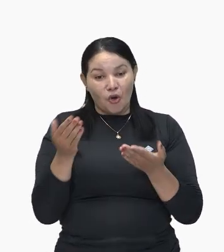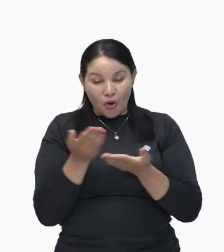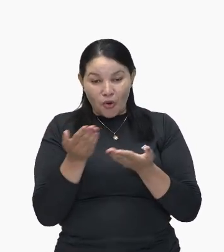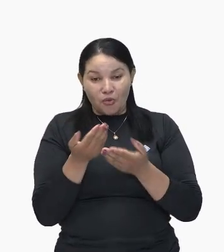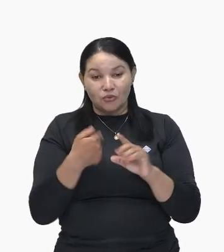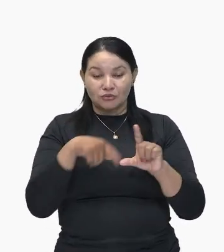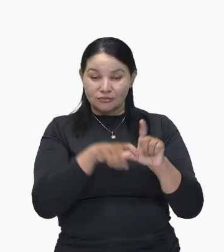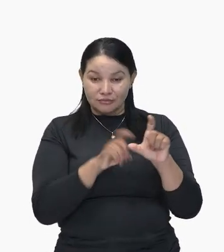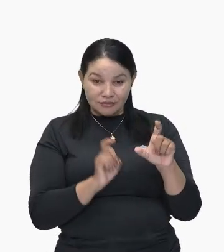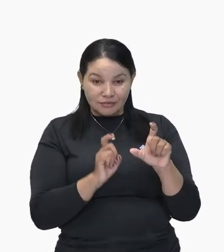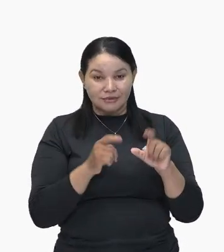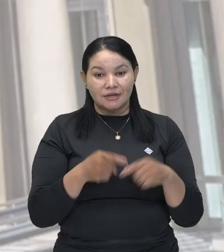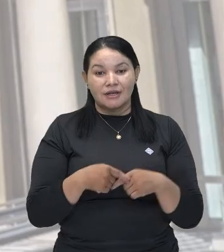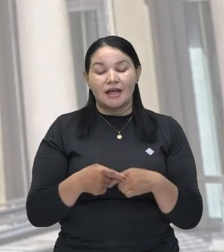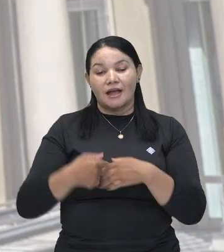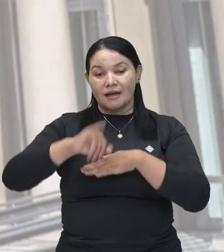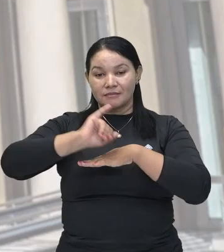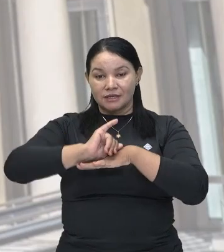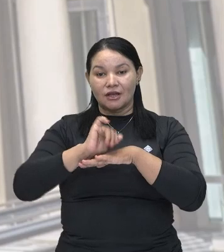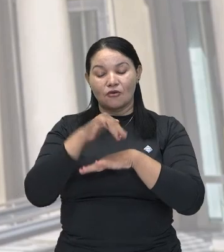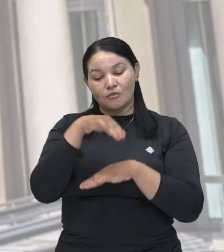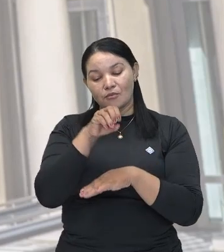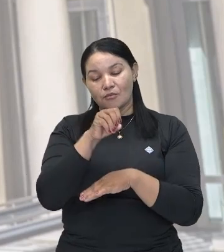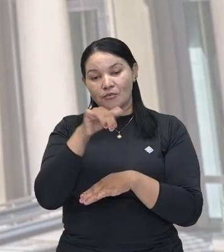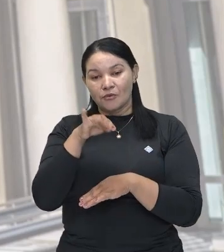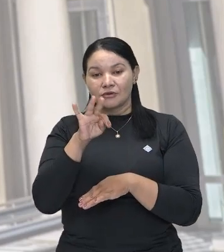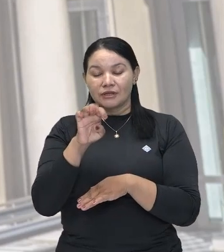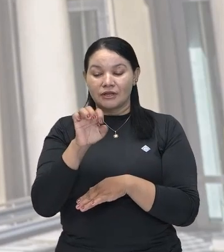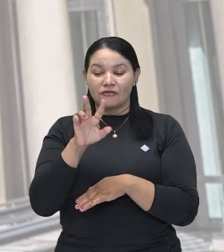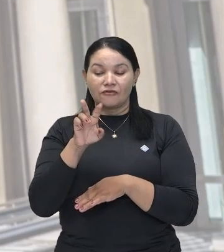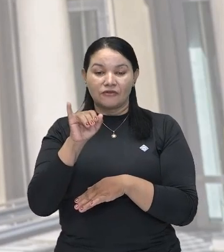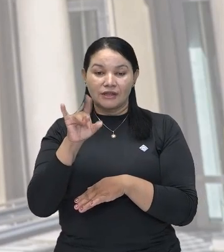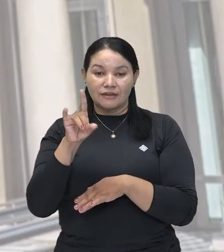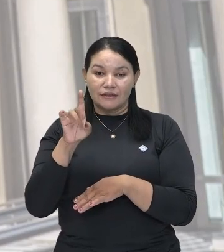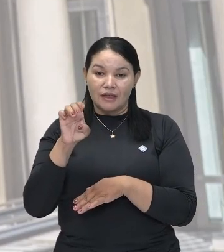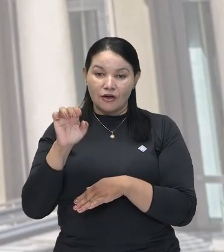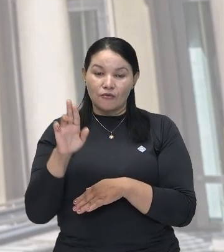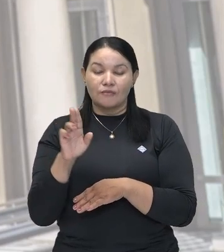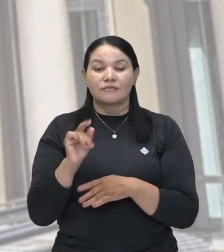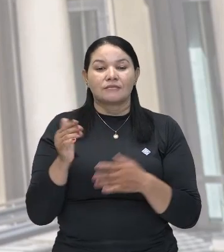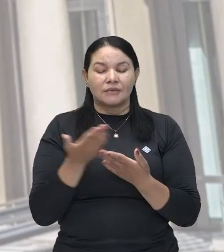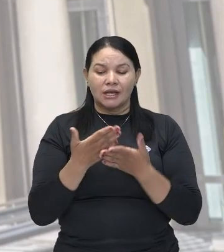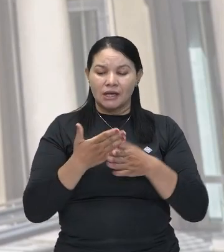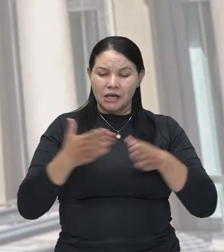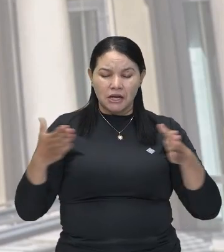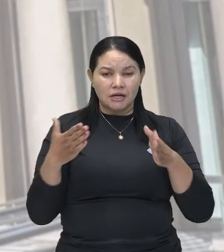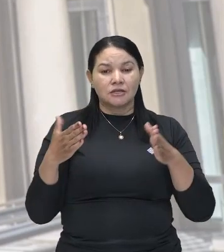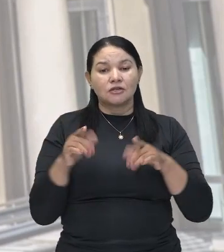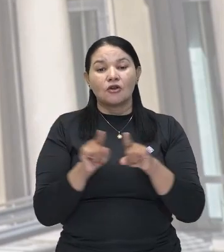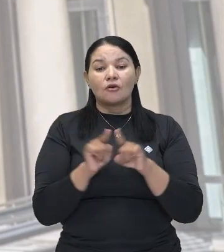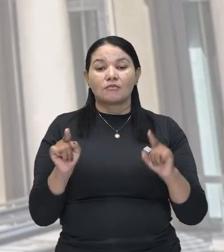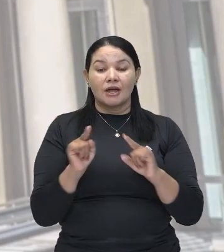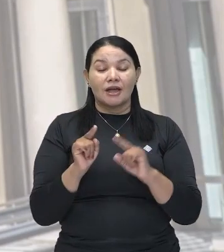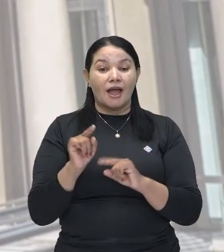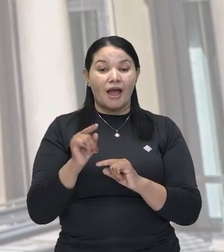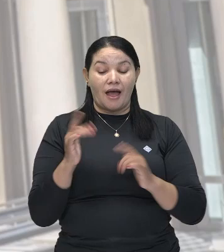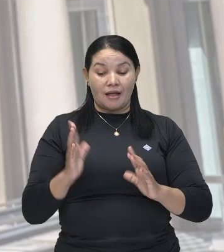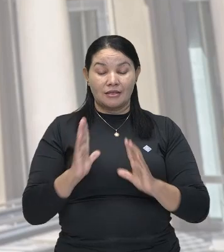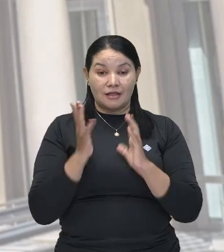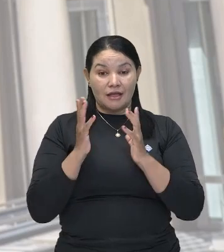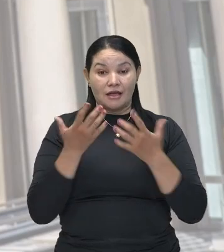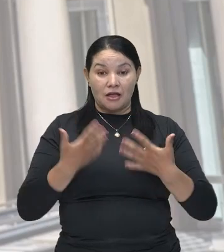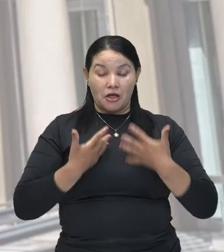é Montevidéu. E é um país muito pequeno, menor do que o Rio Grande do Sul, mas um lugar alegre, um lugar